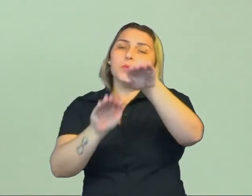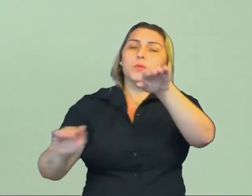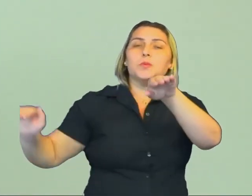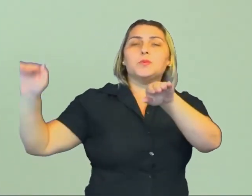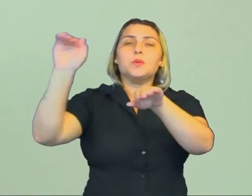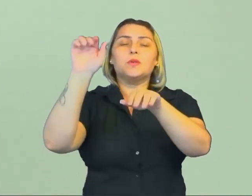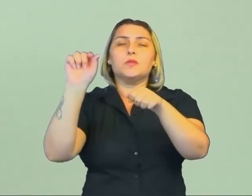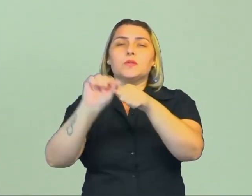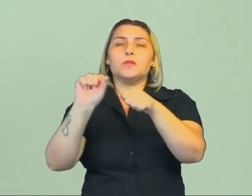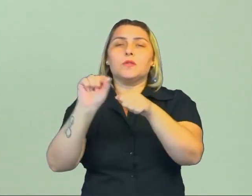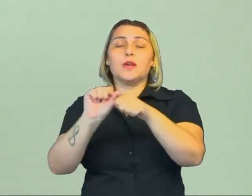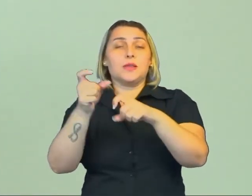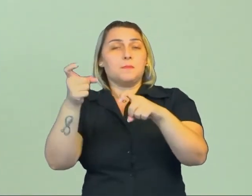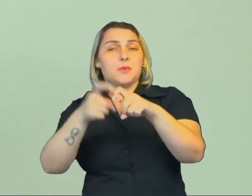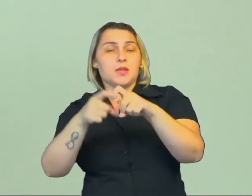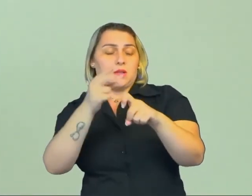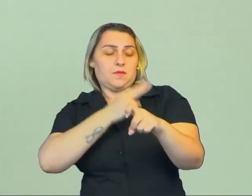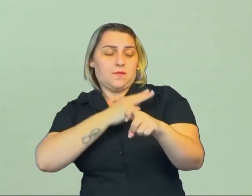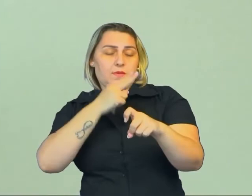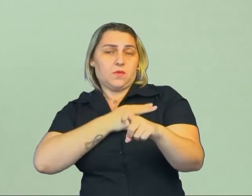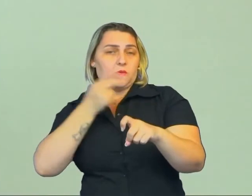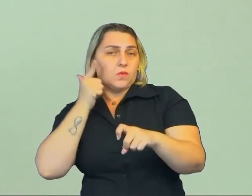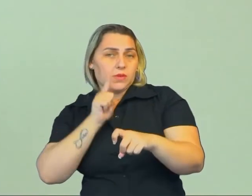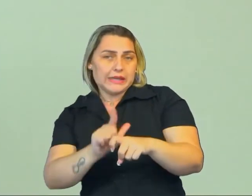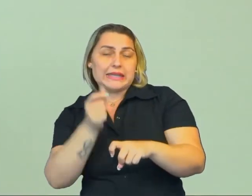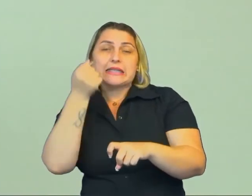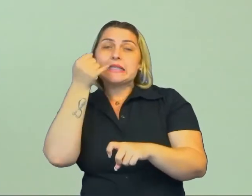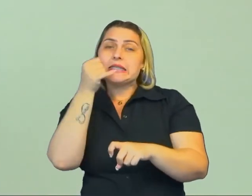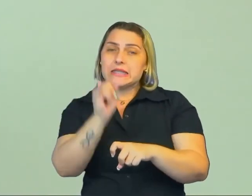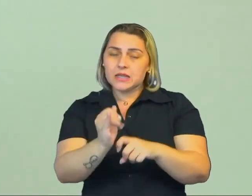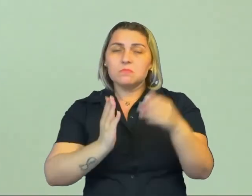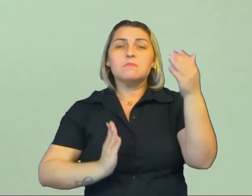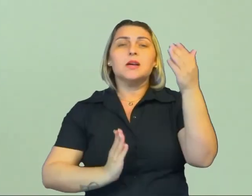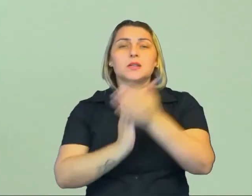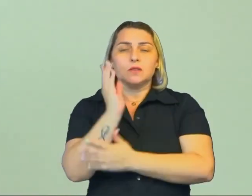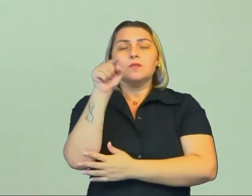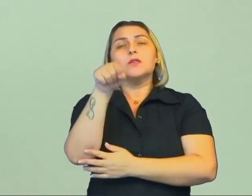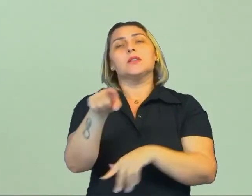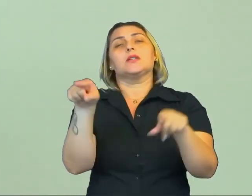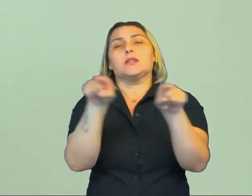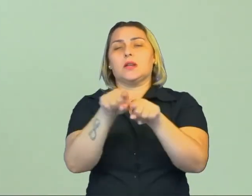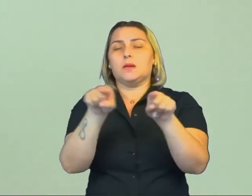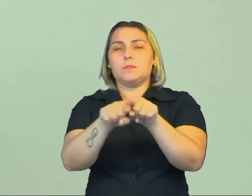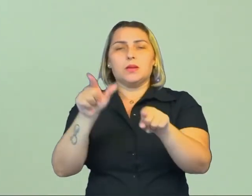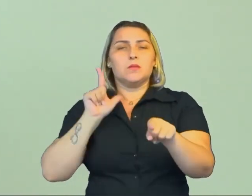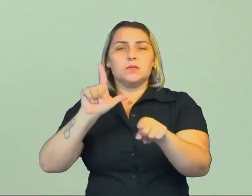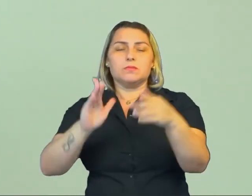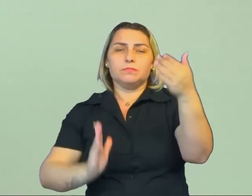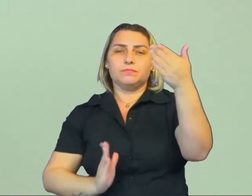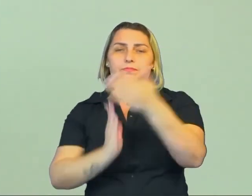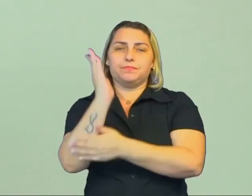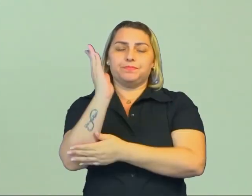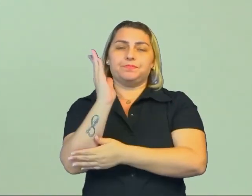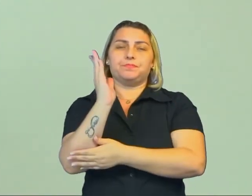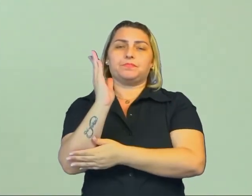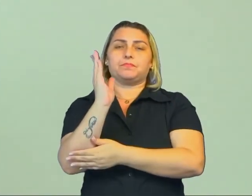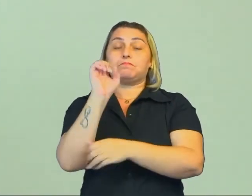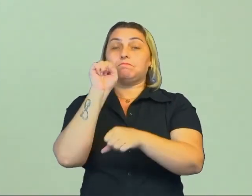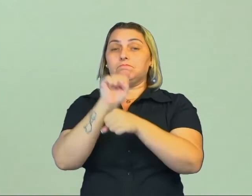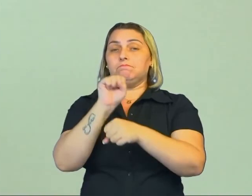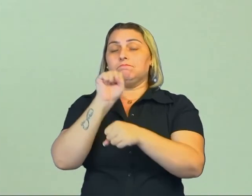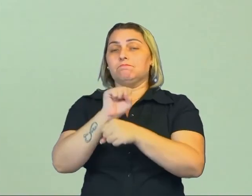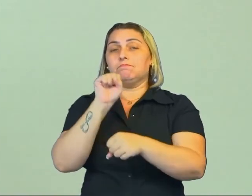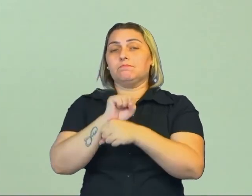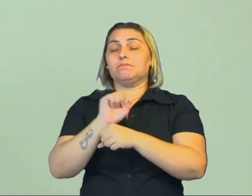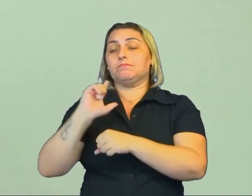eu quero fazer na UFAC Medicina, será que eu consigo? Se passou alguém, você também pode passar. Então, não